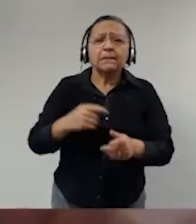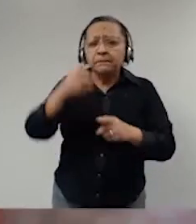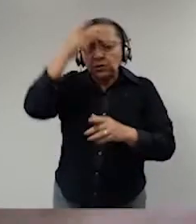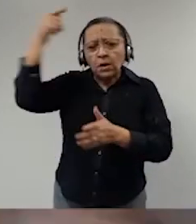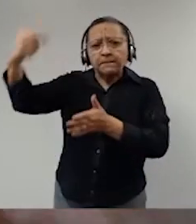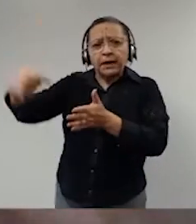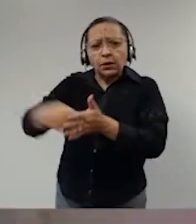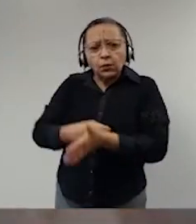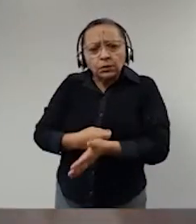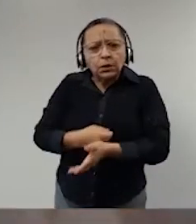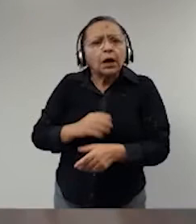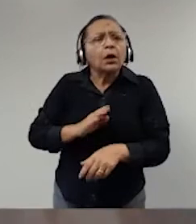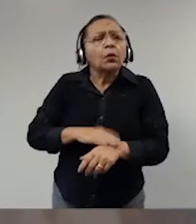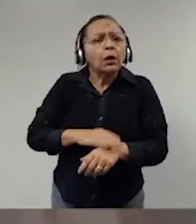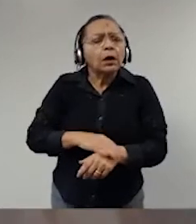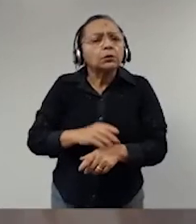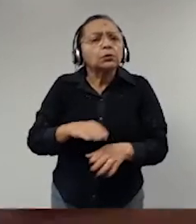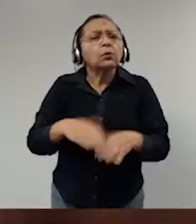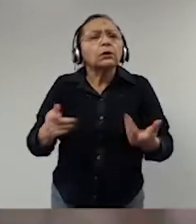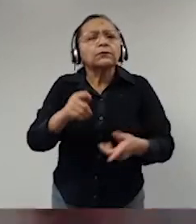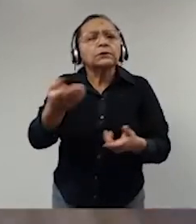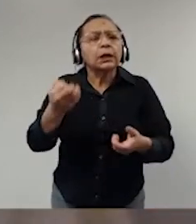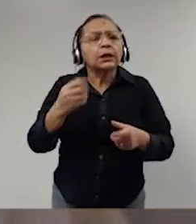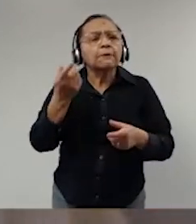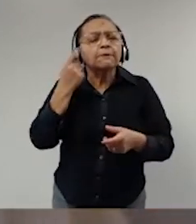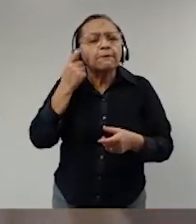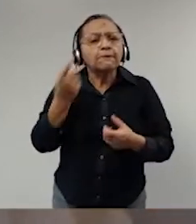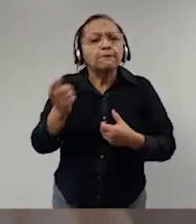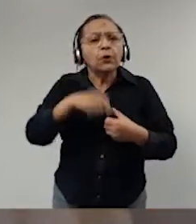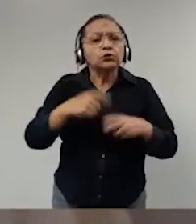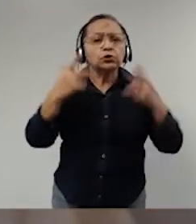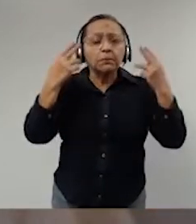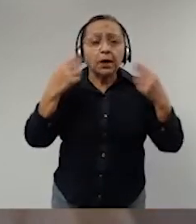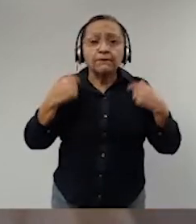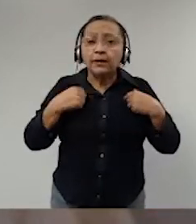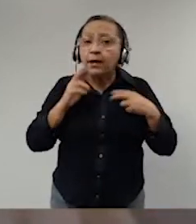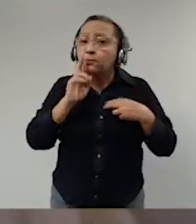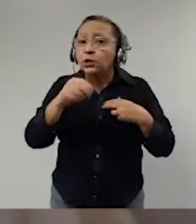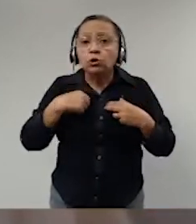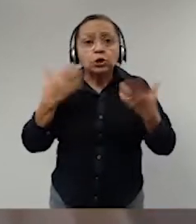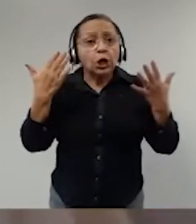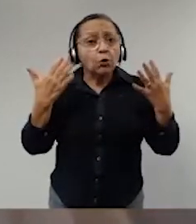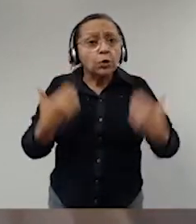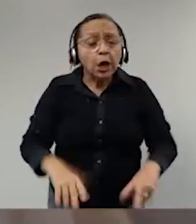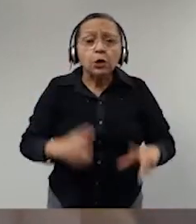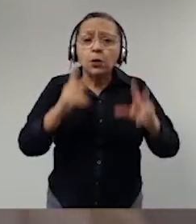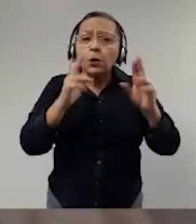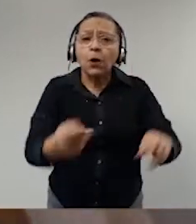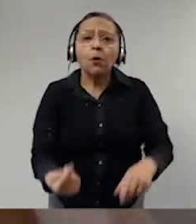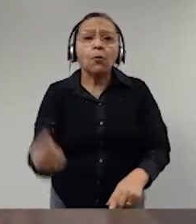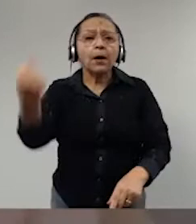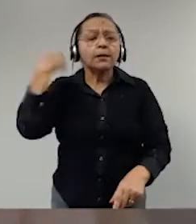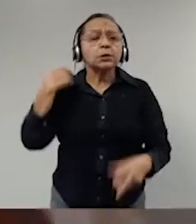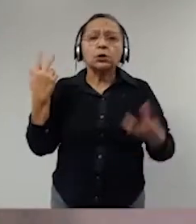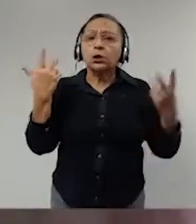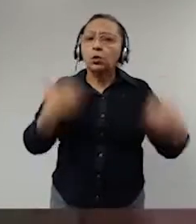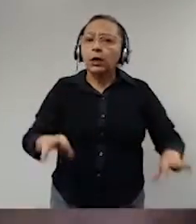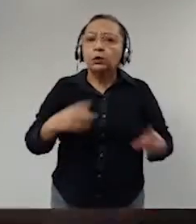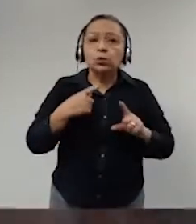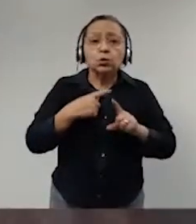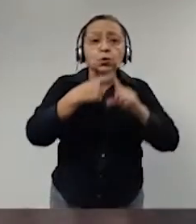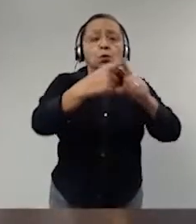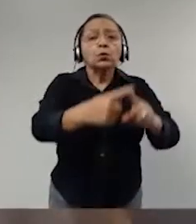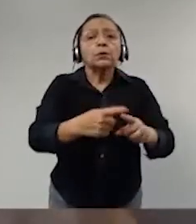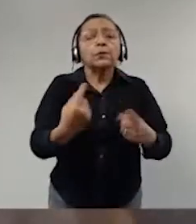nunca ao normal, que era aquele estado de indiferença diante de tanta desigualdade. Mas, pelo contrário, que a partir de agora a gente possa aproveitar que está claro